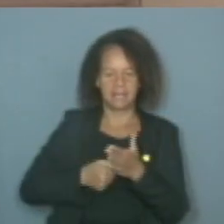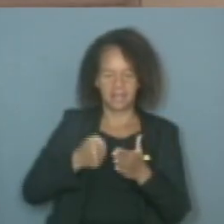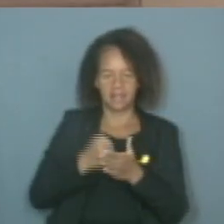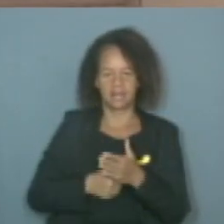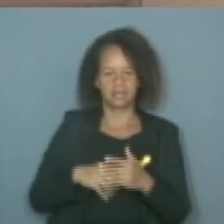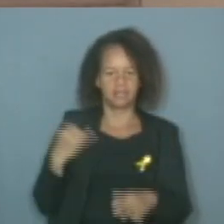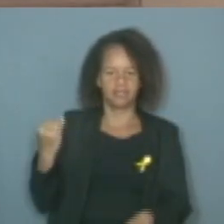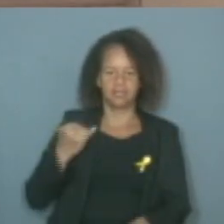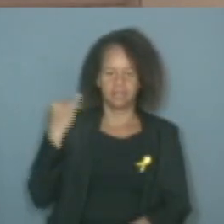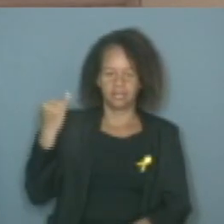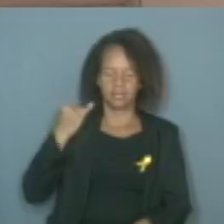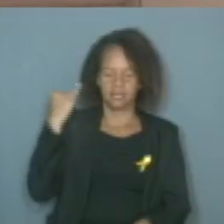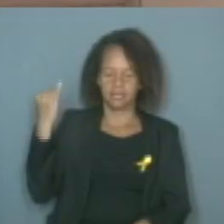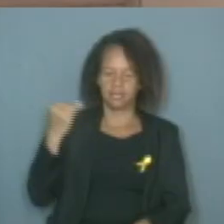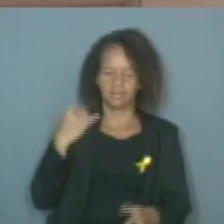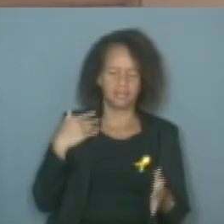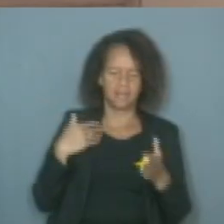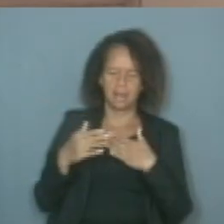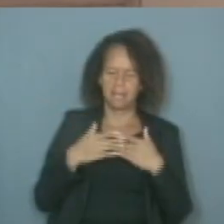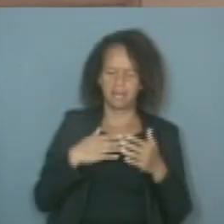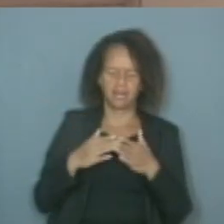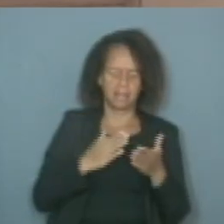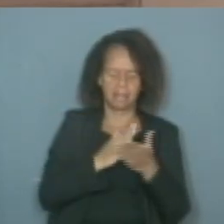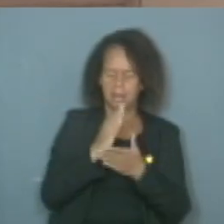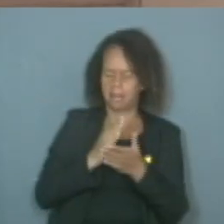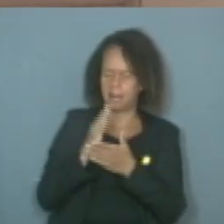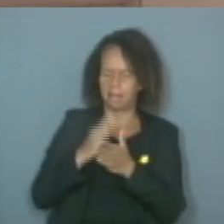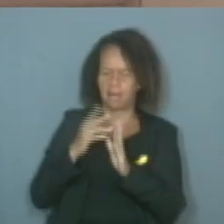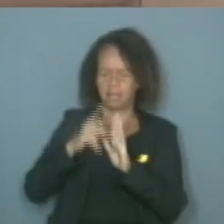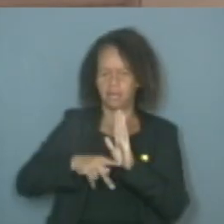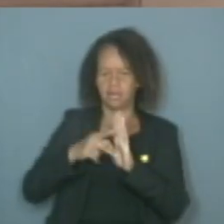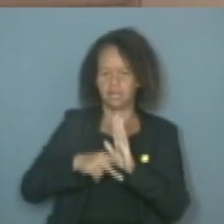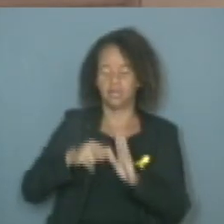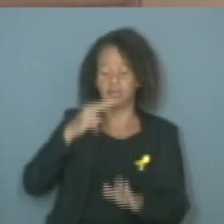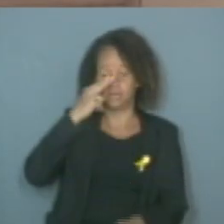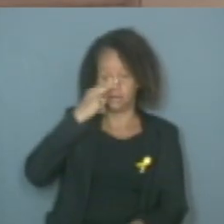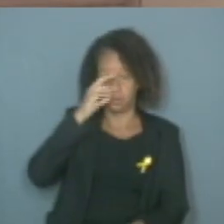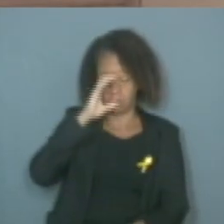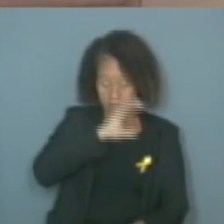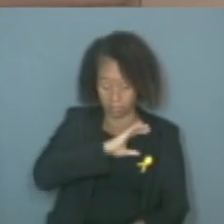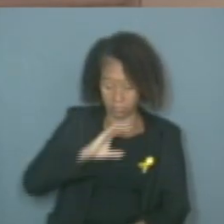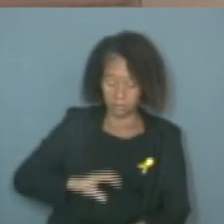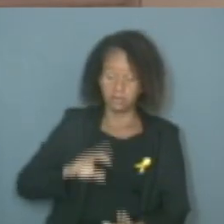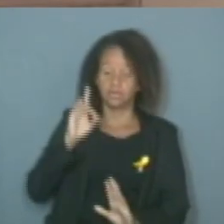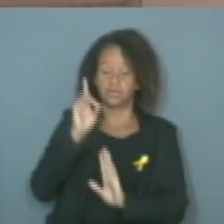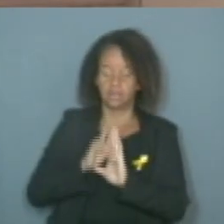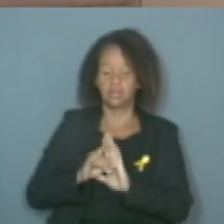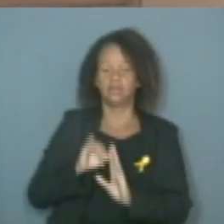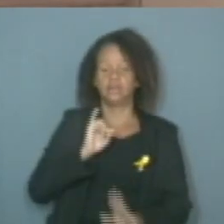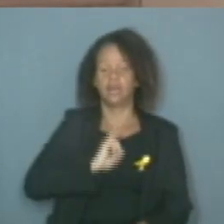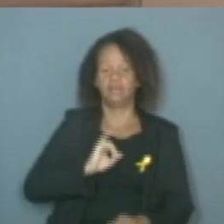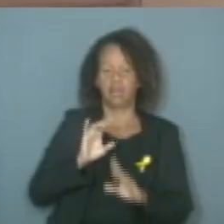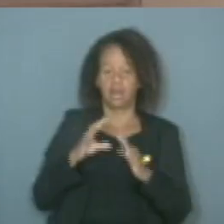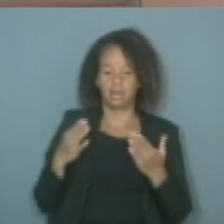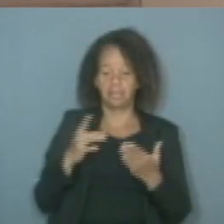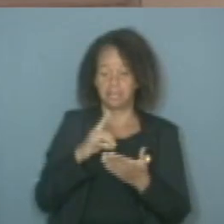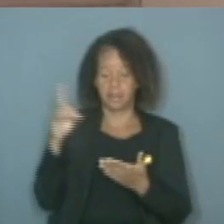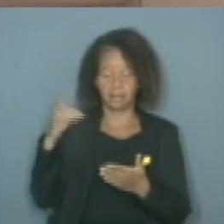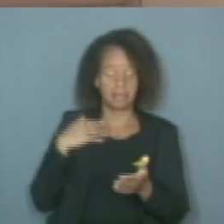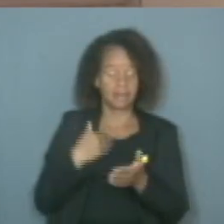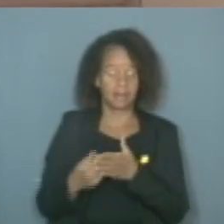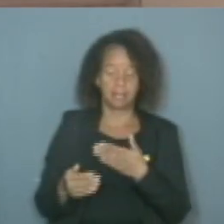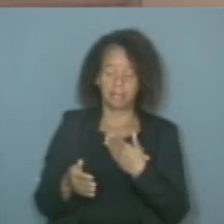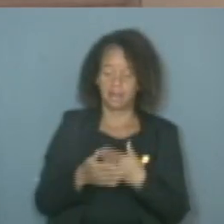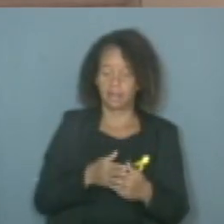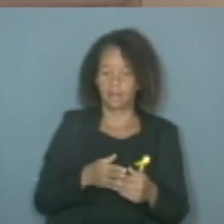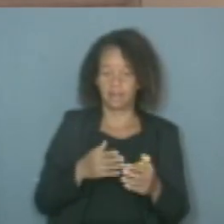O que importa é que, independente de quem aprovou o projeto de lei, os cristãos vão ter direito de intervalo bíblico, independente